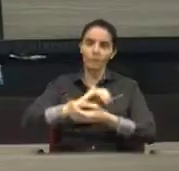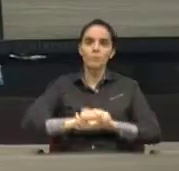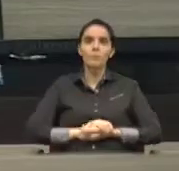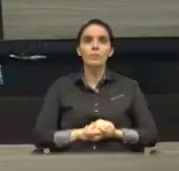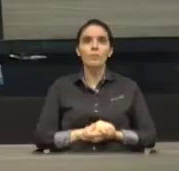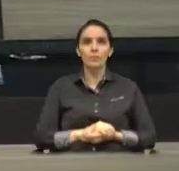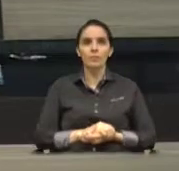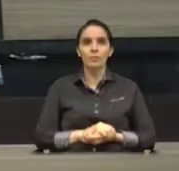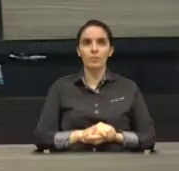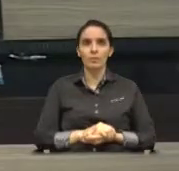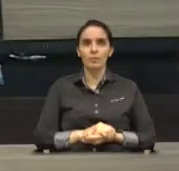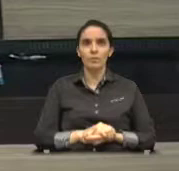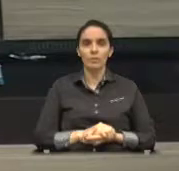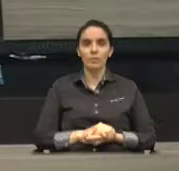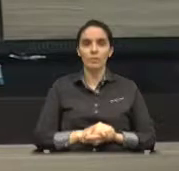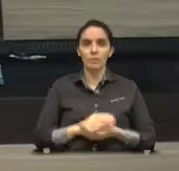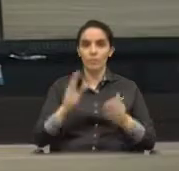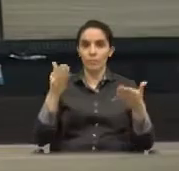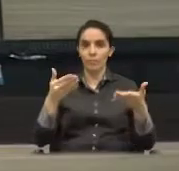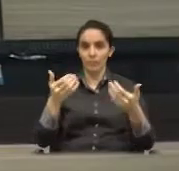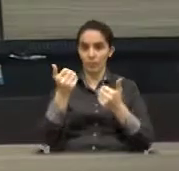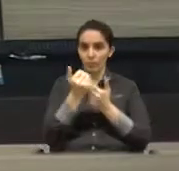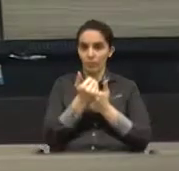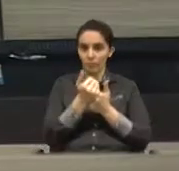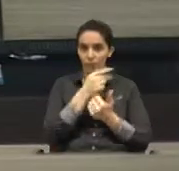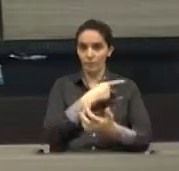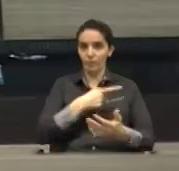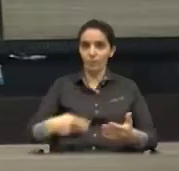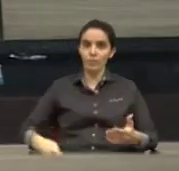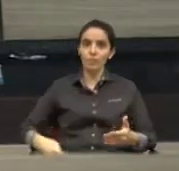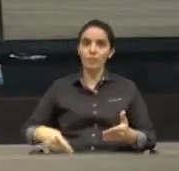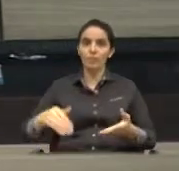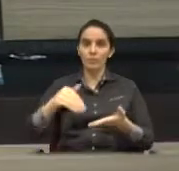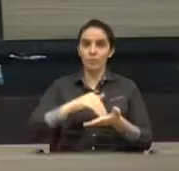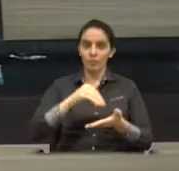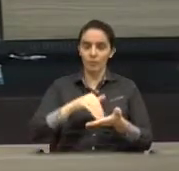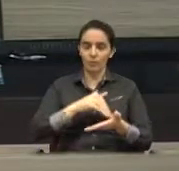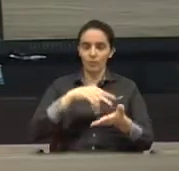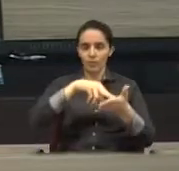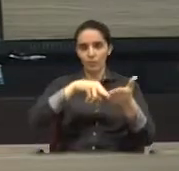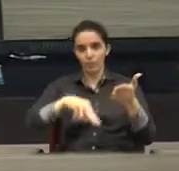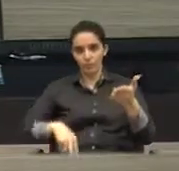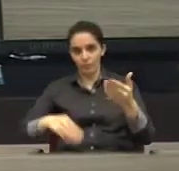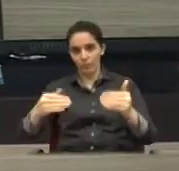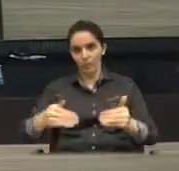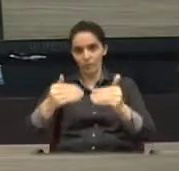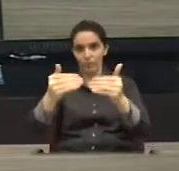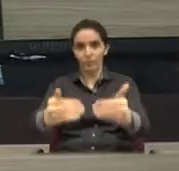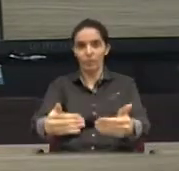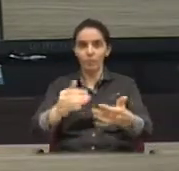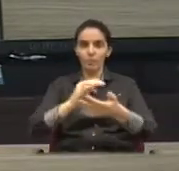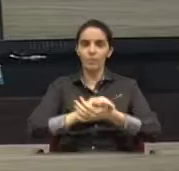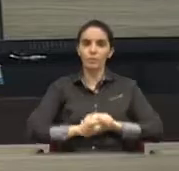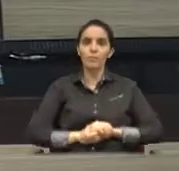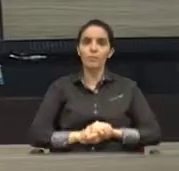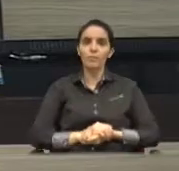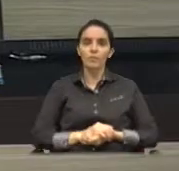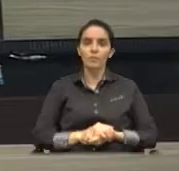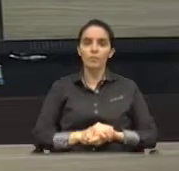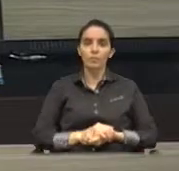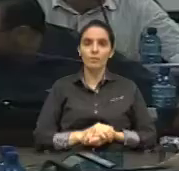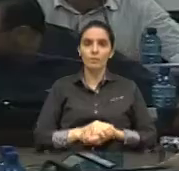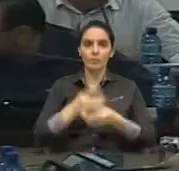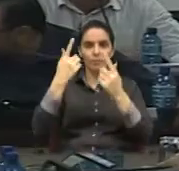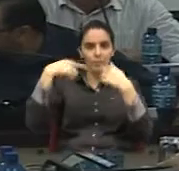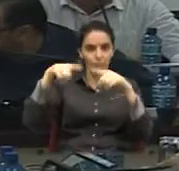Eu nomeio a vice-presidente Mayra Costa, secretária DOC, para a leitura da próxima moção. Moção de apelo